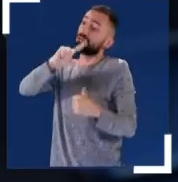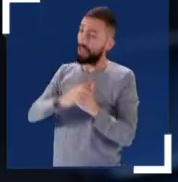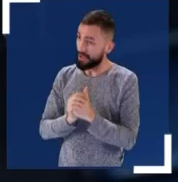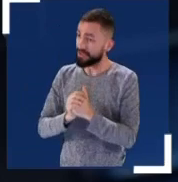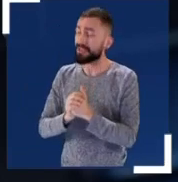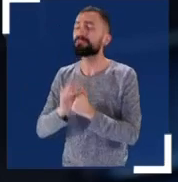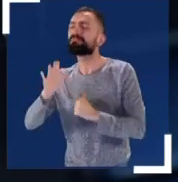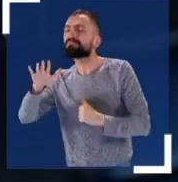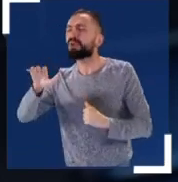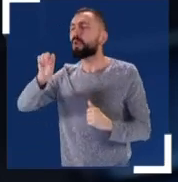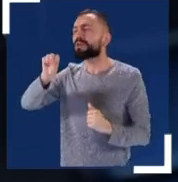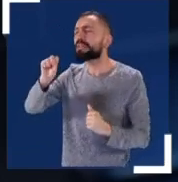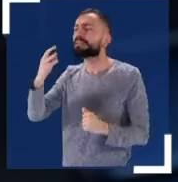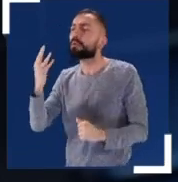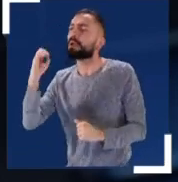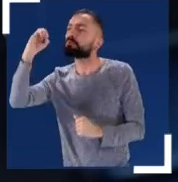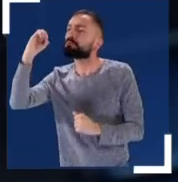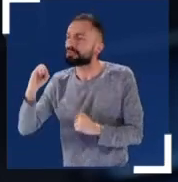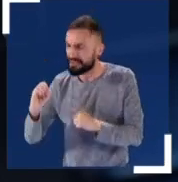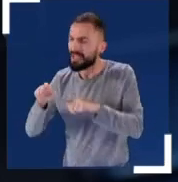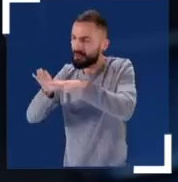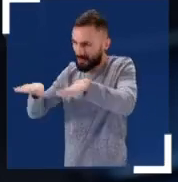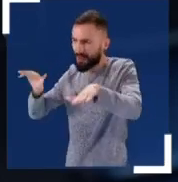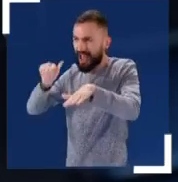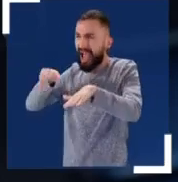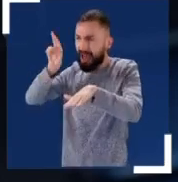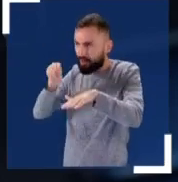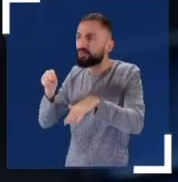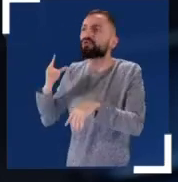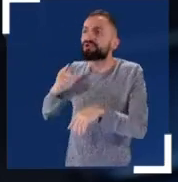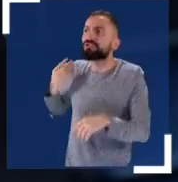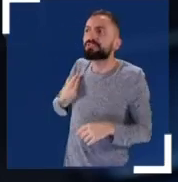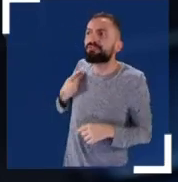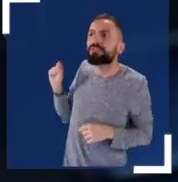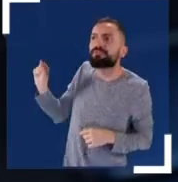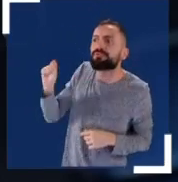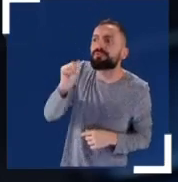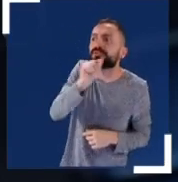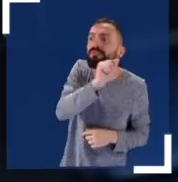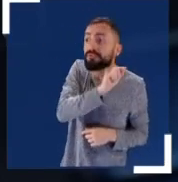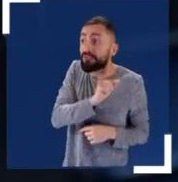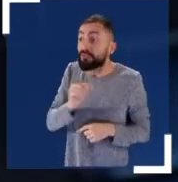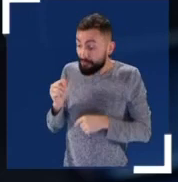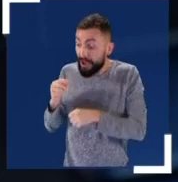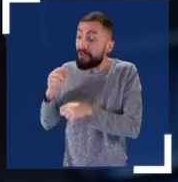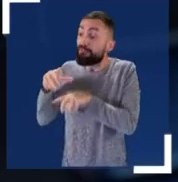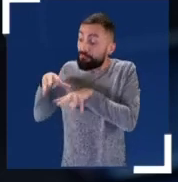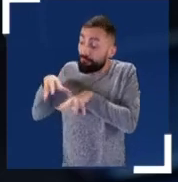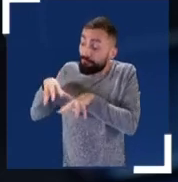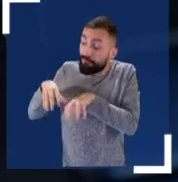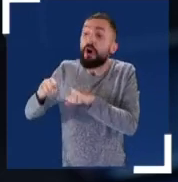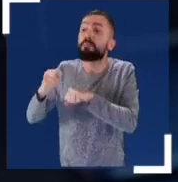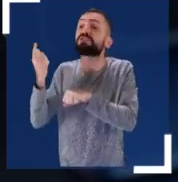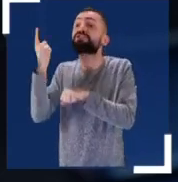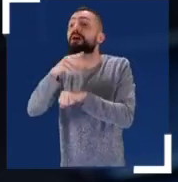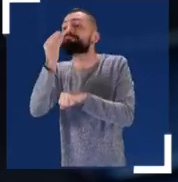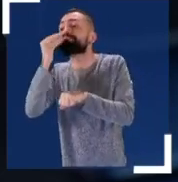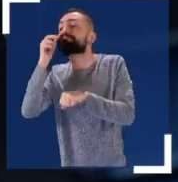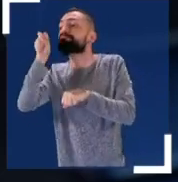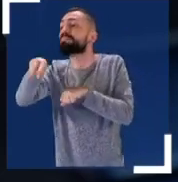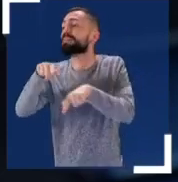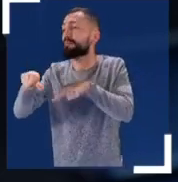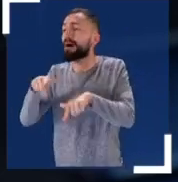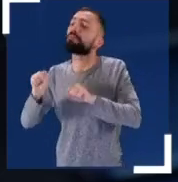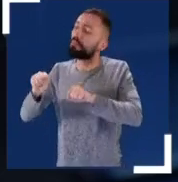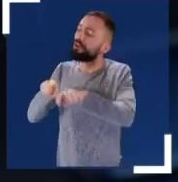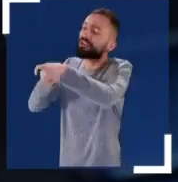de 84% dos alunos que frequentam as ETECs e as FATECs, já no último ano, têm um emprego garantido no agronegócio, no setor